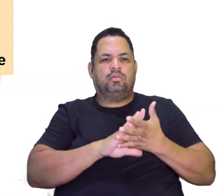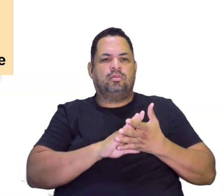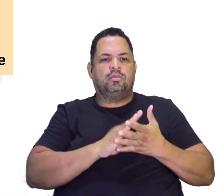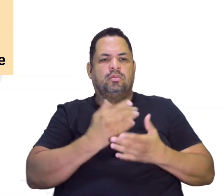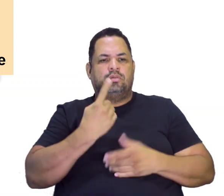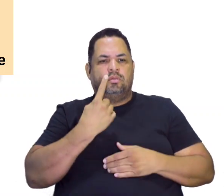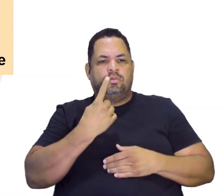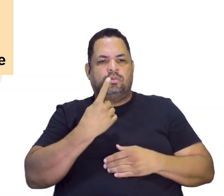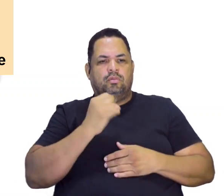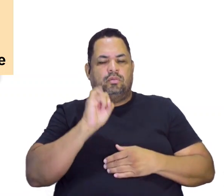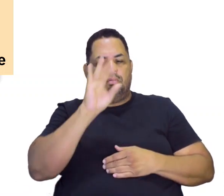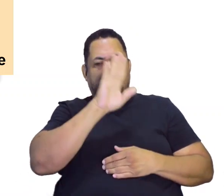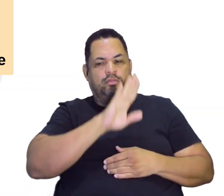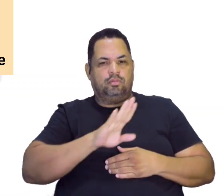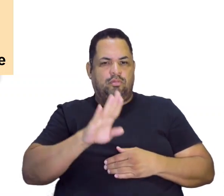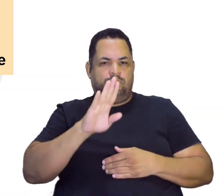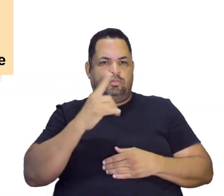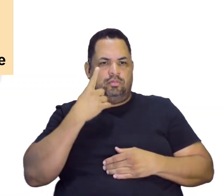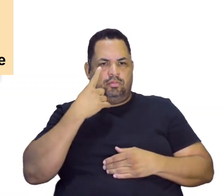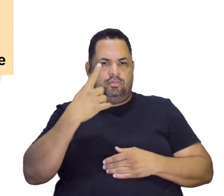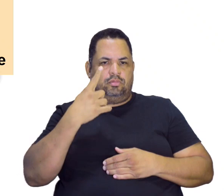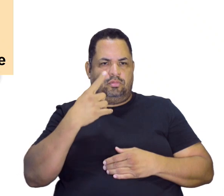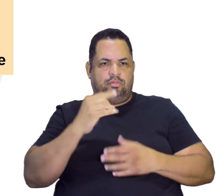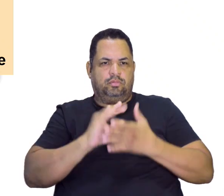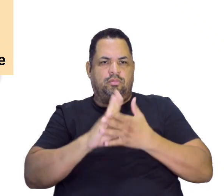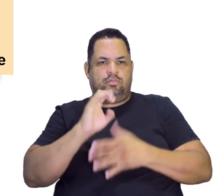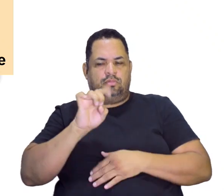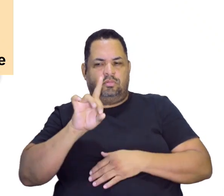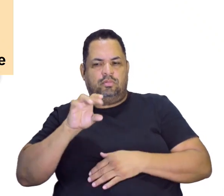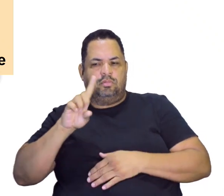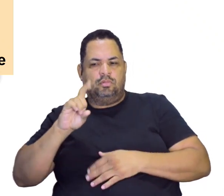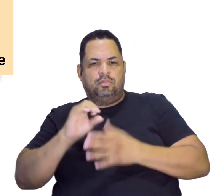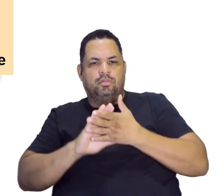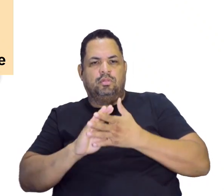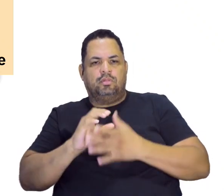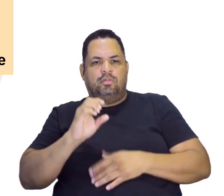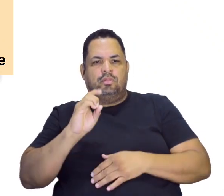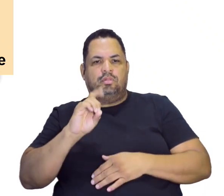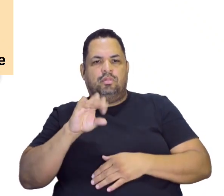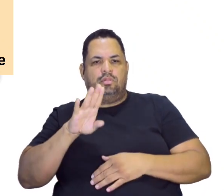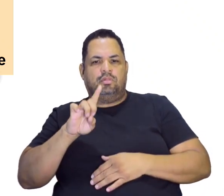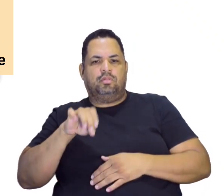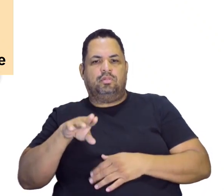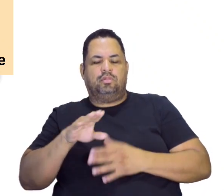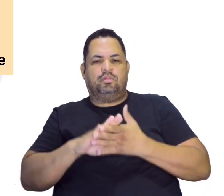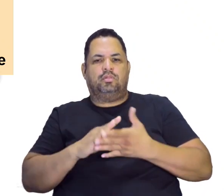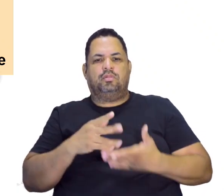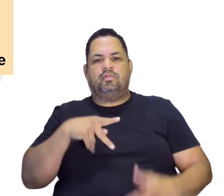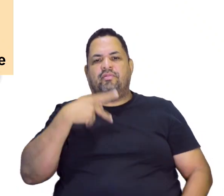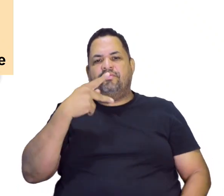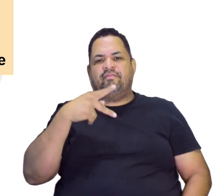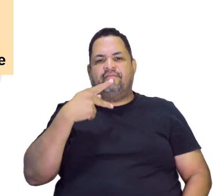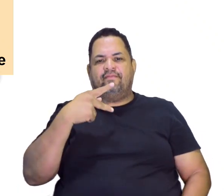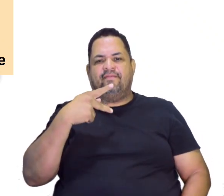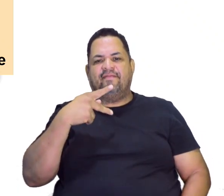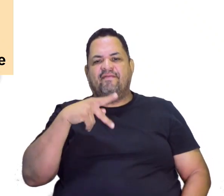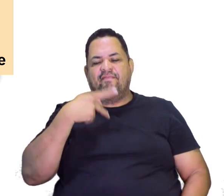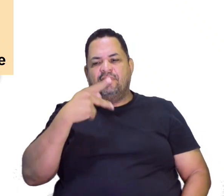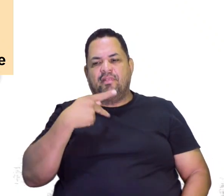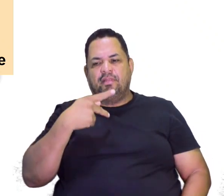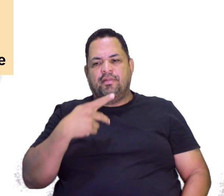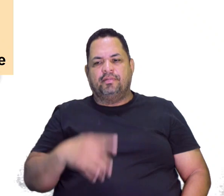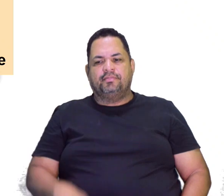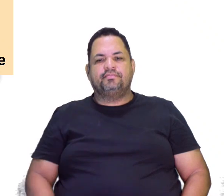retrato do Osvaldo de Andrade e um das um dos escritos dele né para dizer para